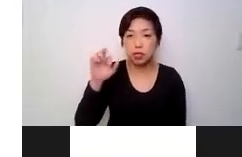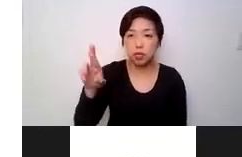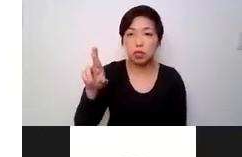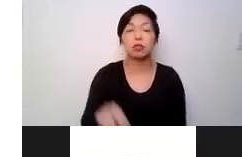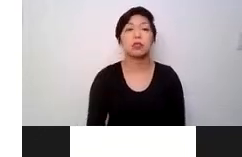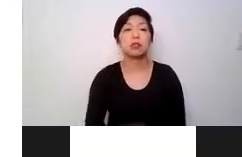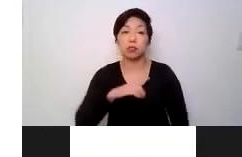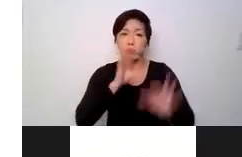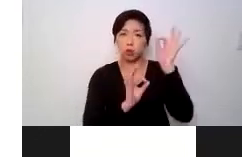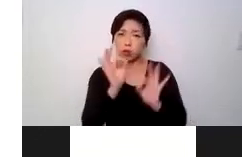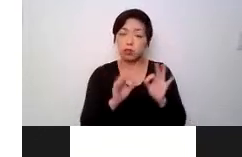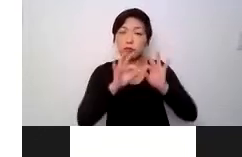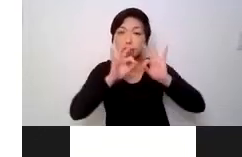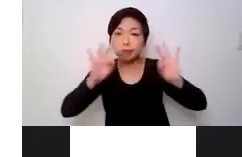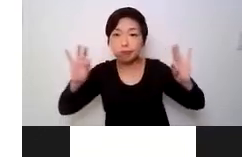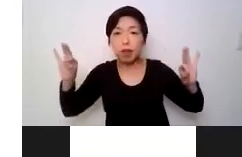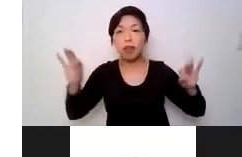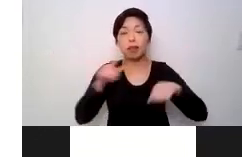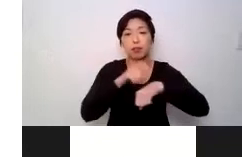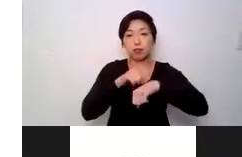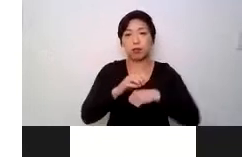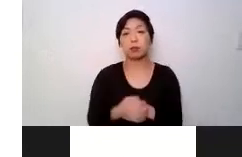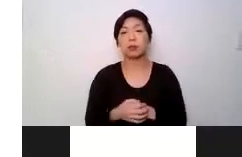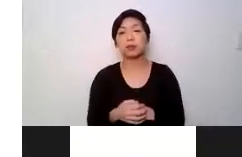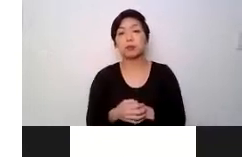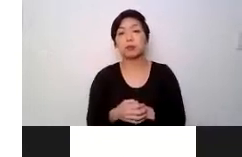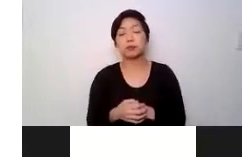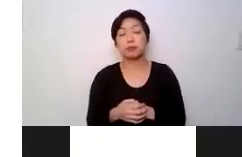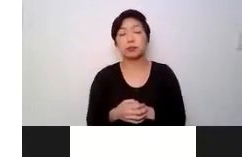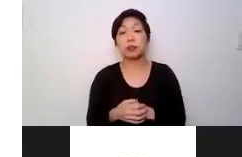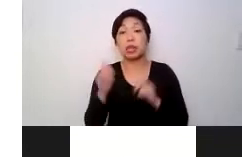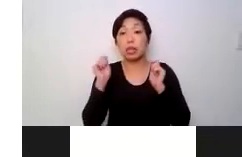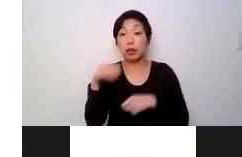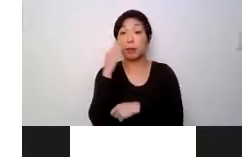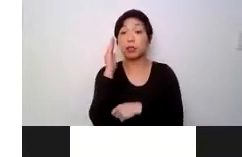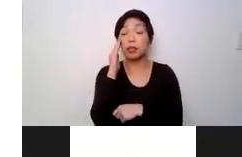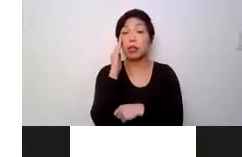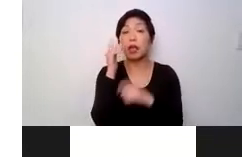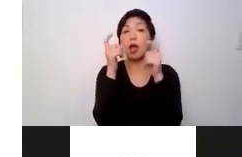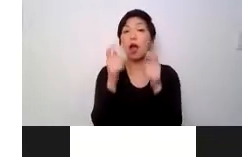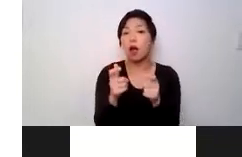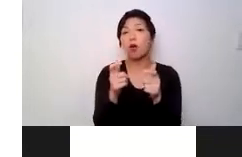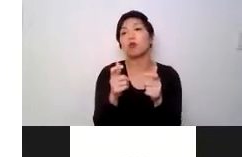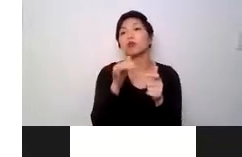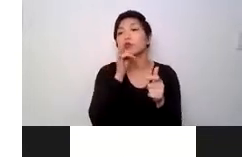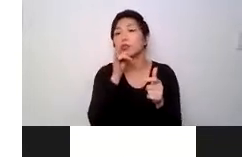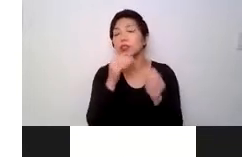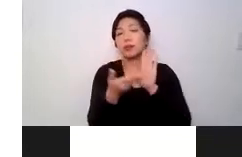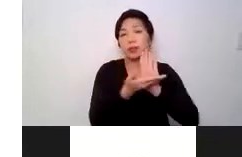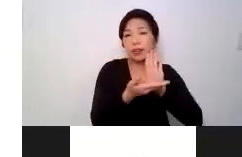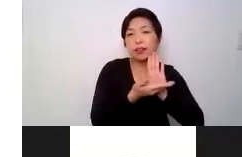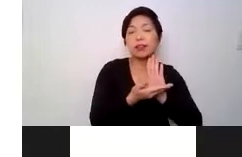cronologia e com isso a gente consegue entender onde estavam os exemplares da Lina Bobardi os exemplares